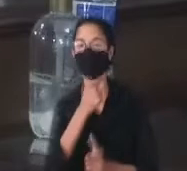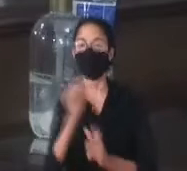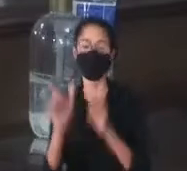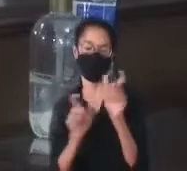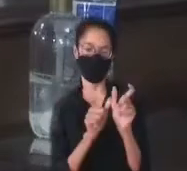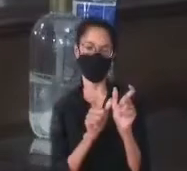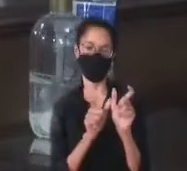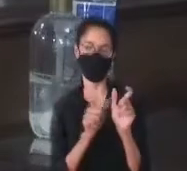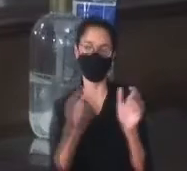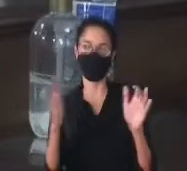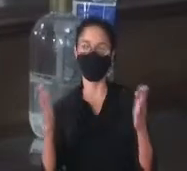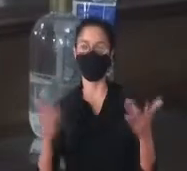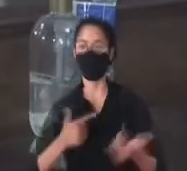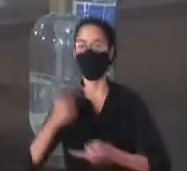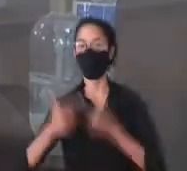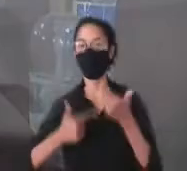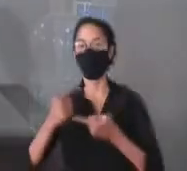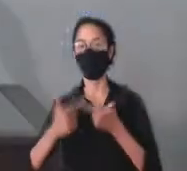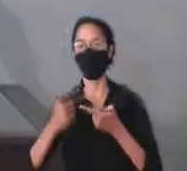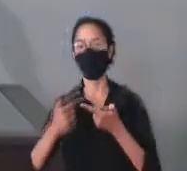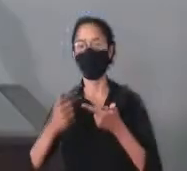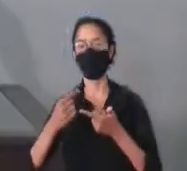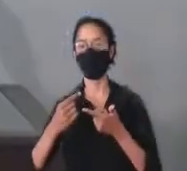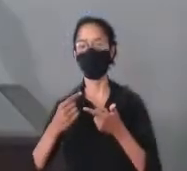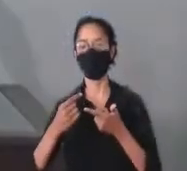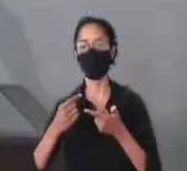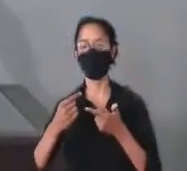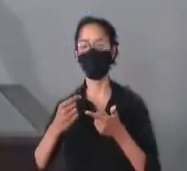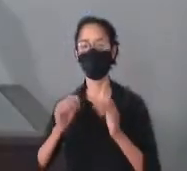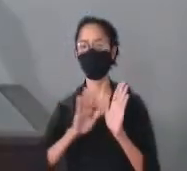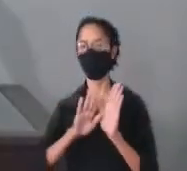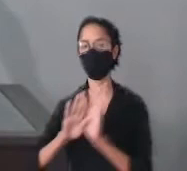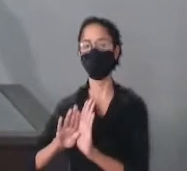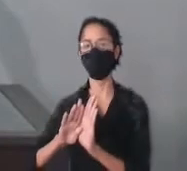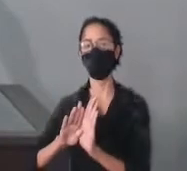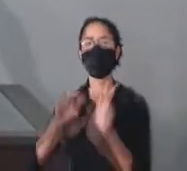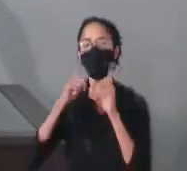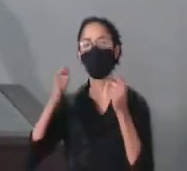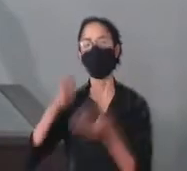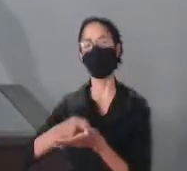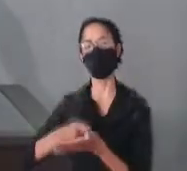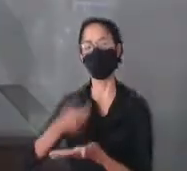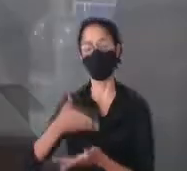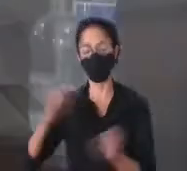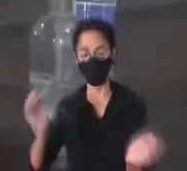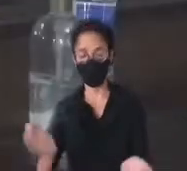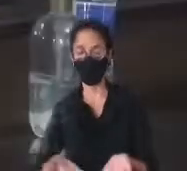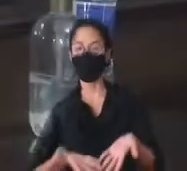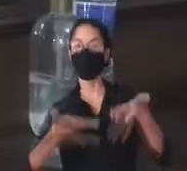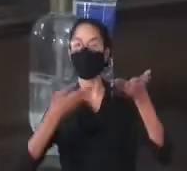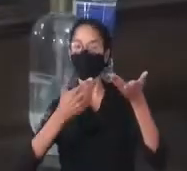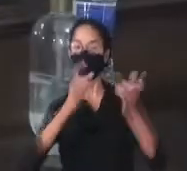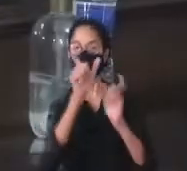então é uma é um trabalho contra o machismo que existe em vários locais parabéns você engrandece as